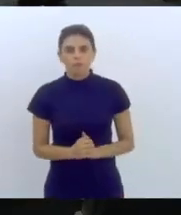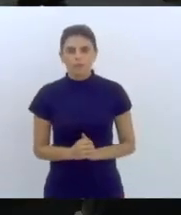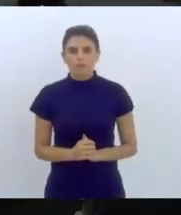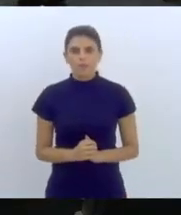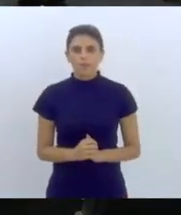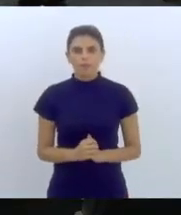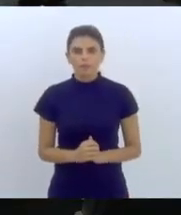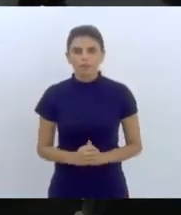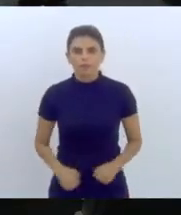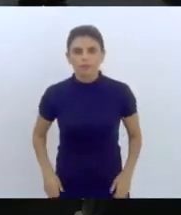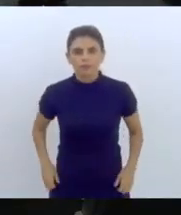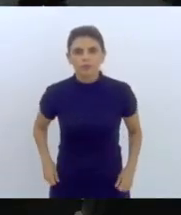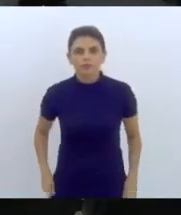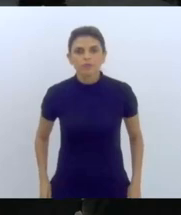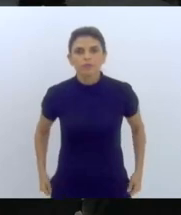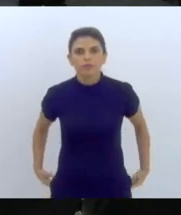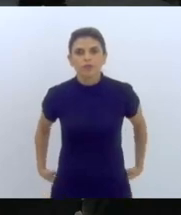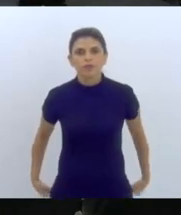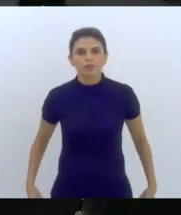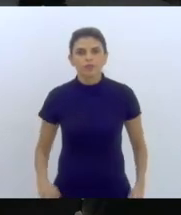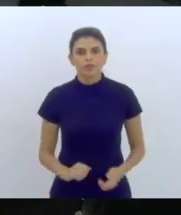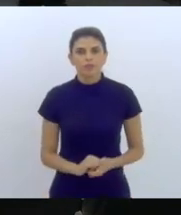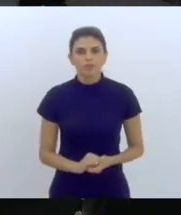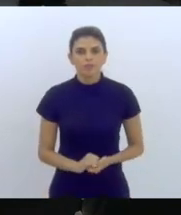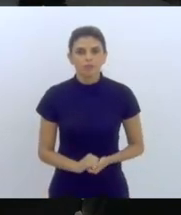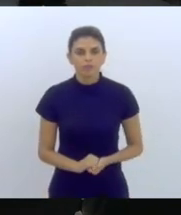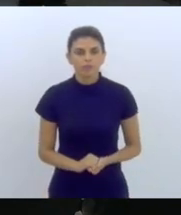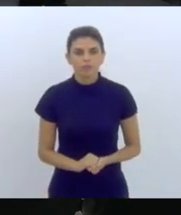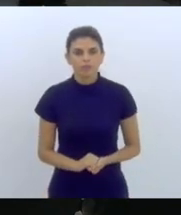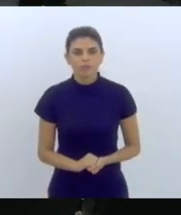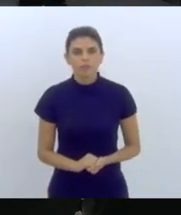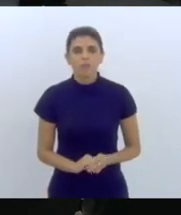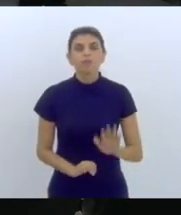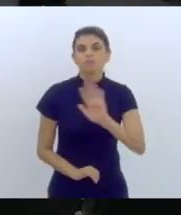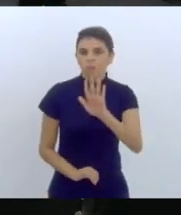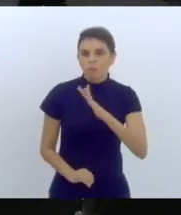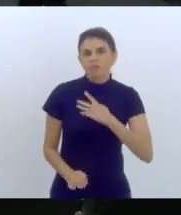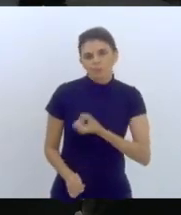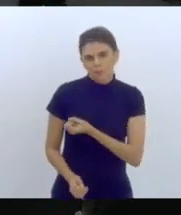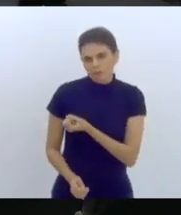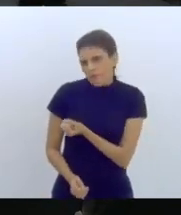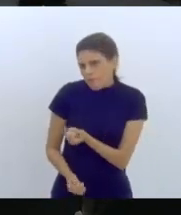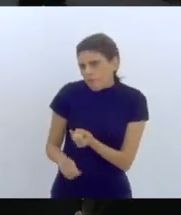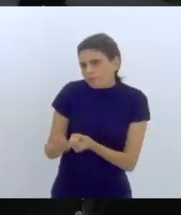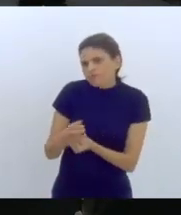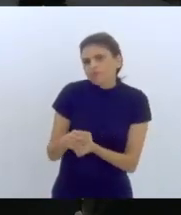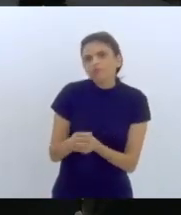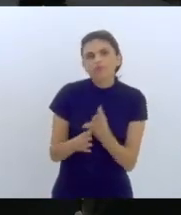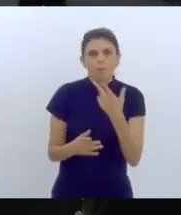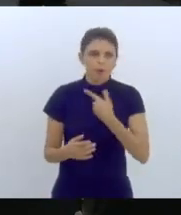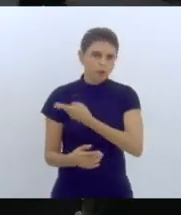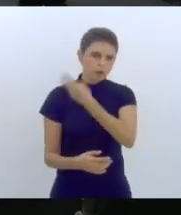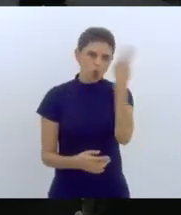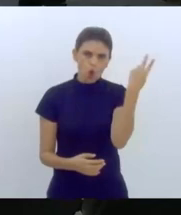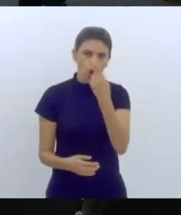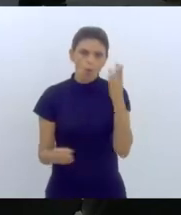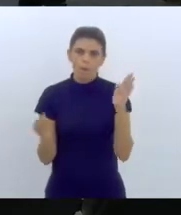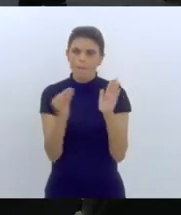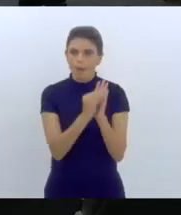ordem, uma sobre a votação e a outra na citação sobre o meu nome várias vezes nas discussões, nas falas anteriores.